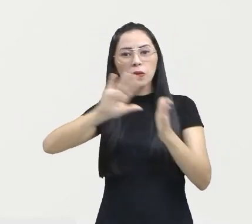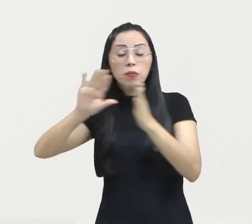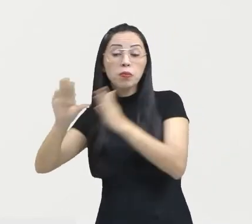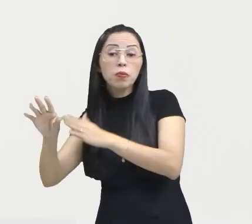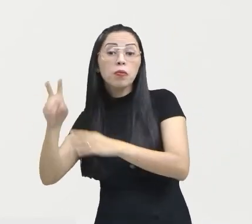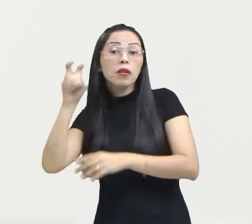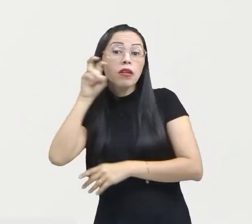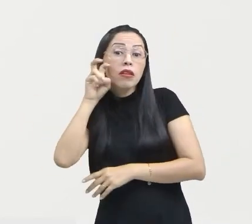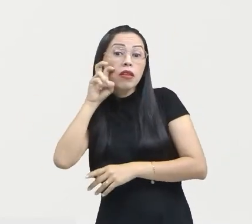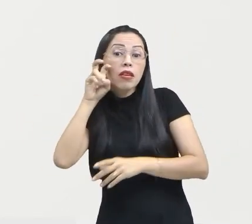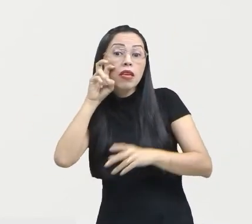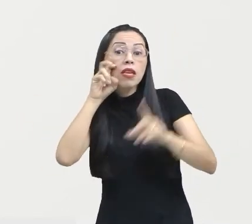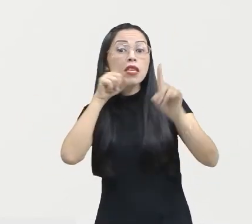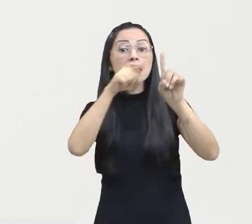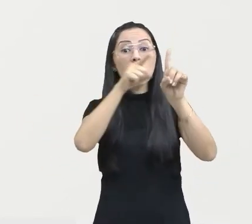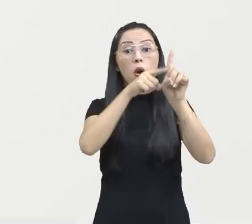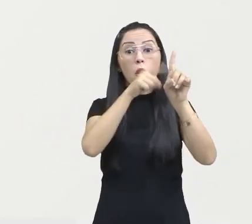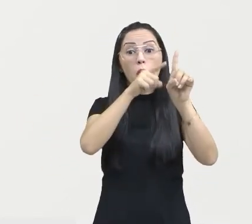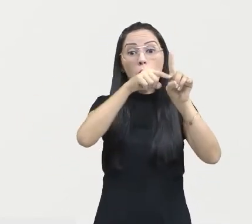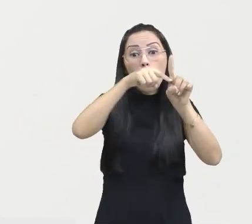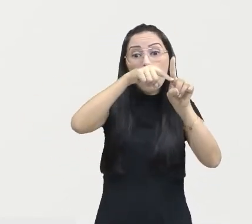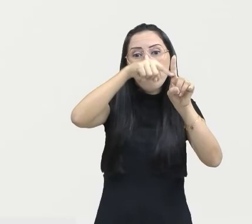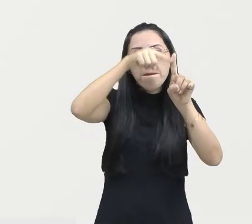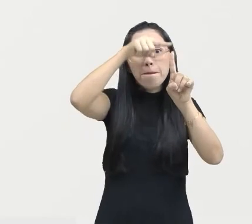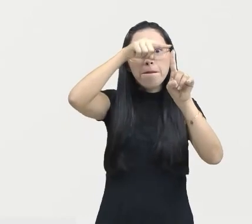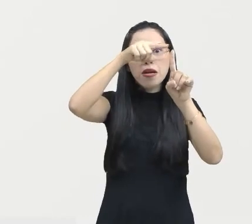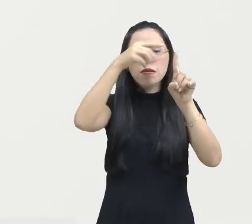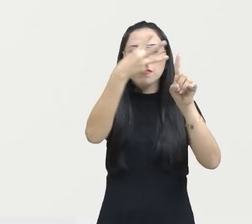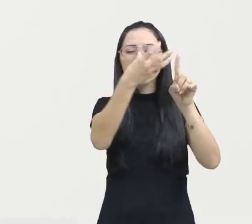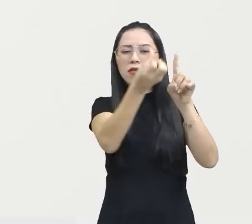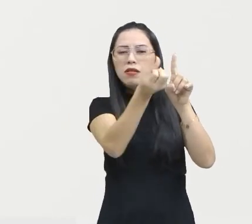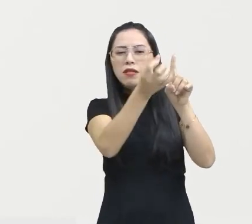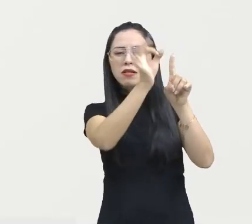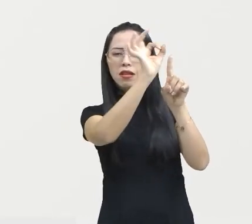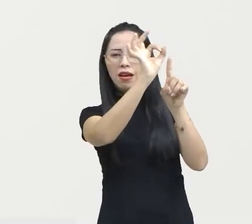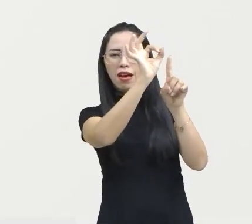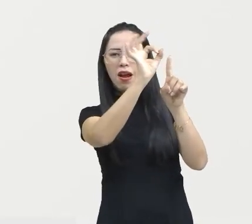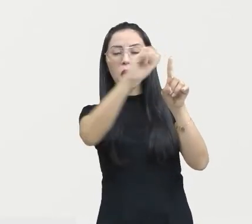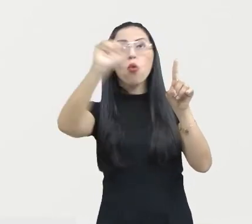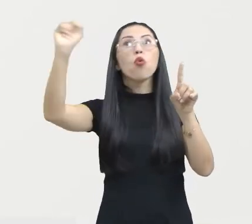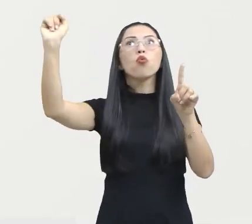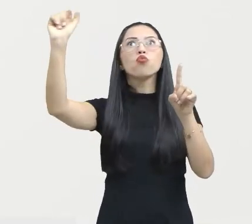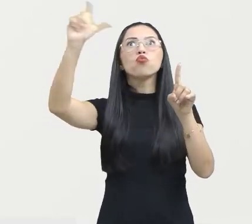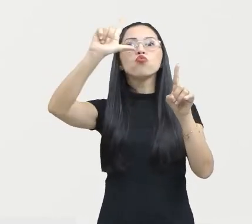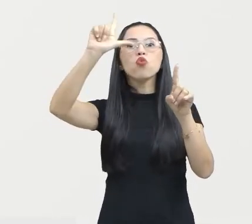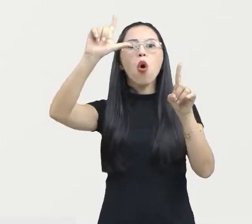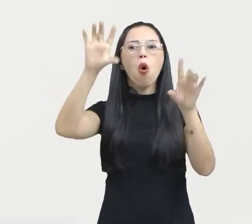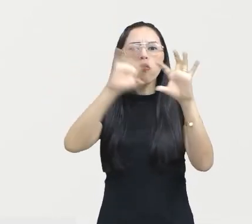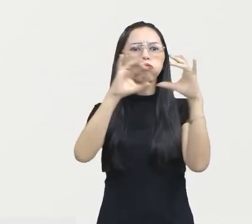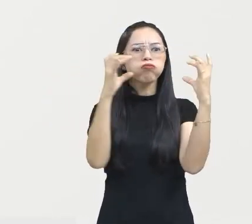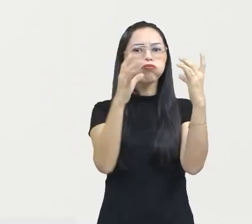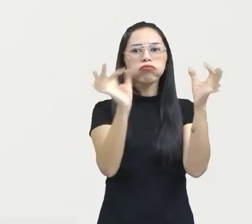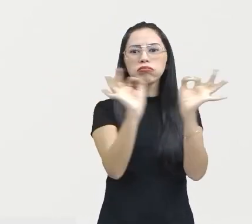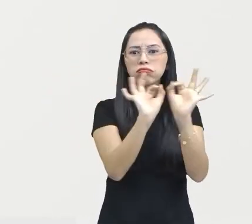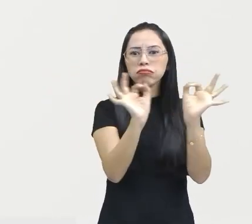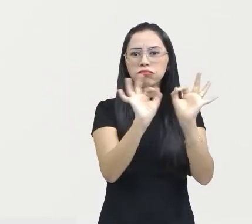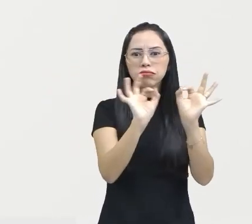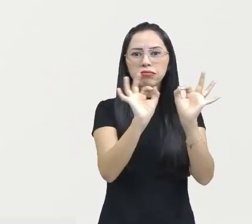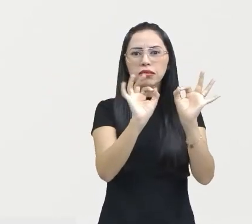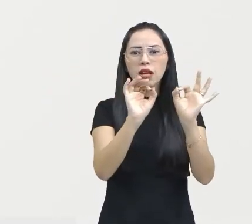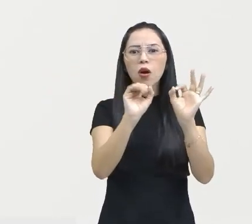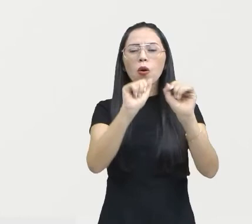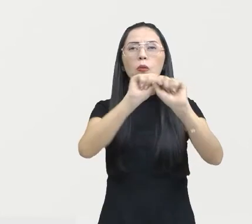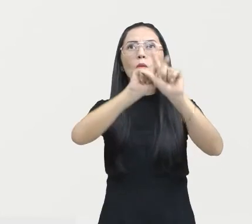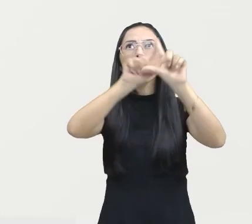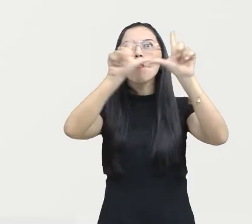graus Celsius. Olha a máxima, 36 graus. O sol aparece sem nuvens. Então é um bom dia quinta-feira. Olha aí, ó, não